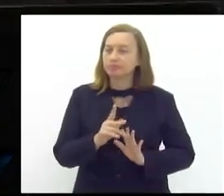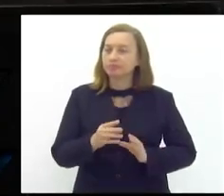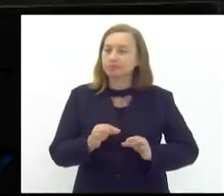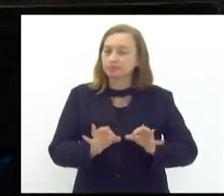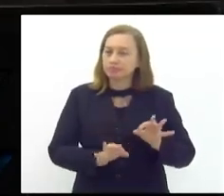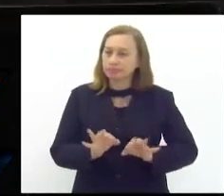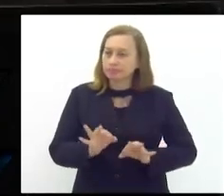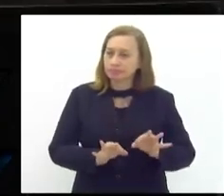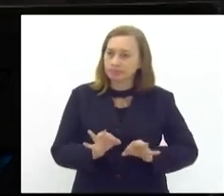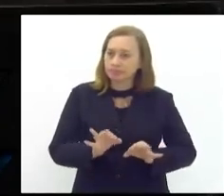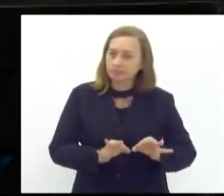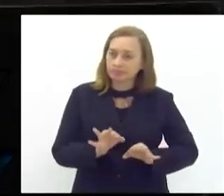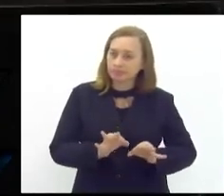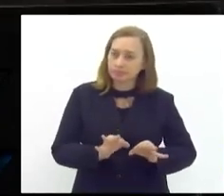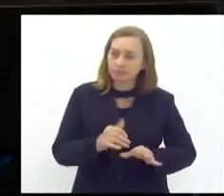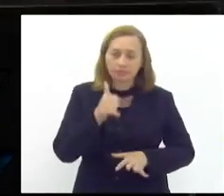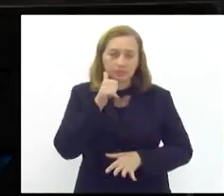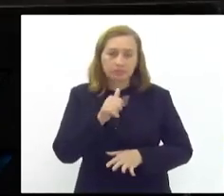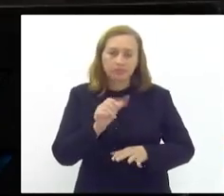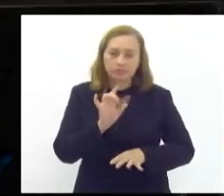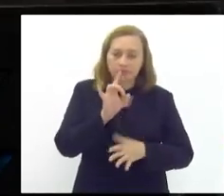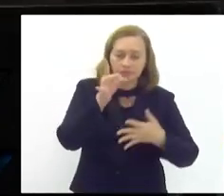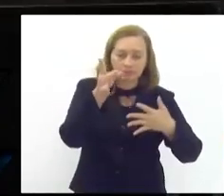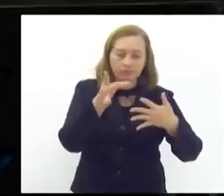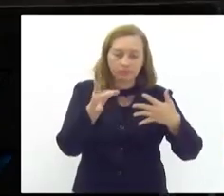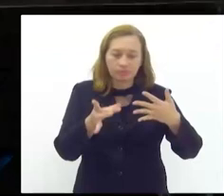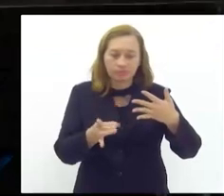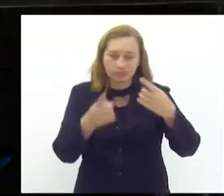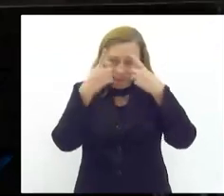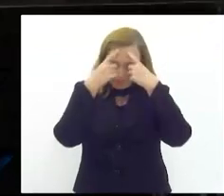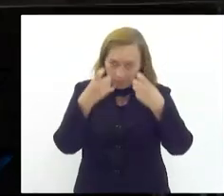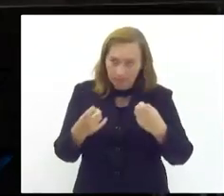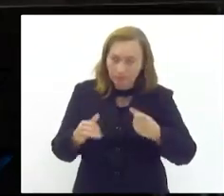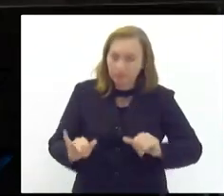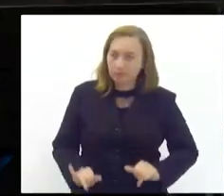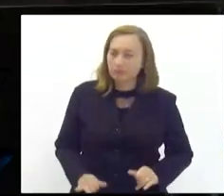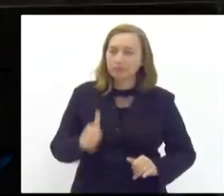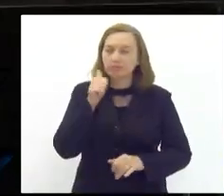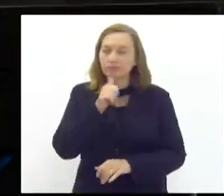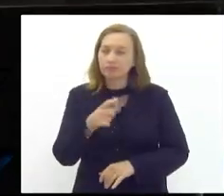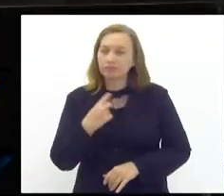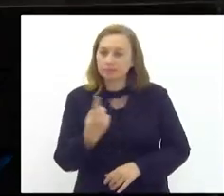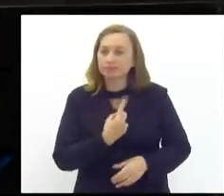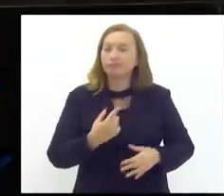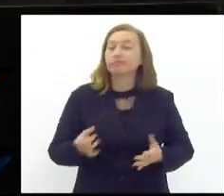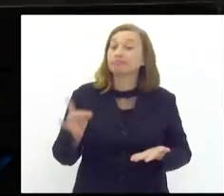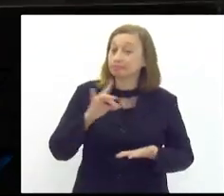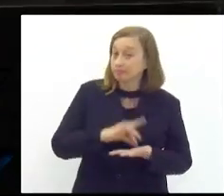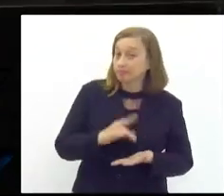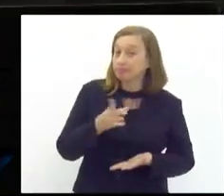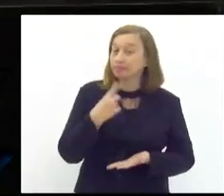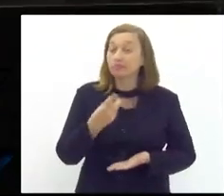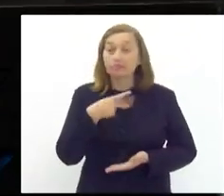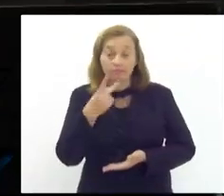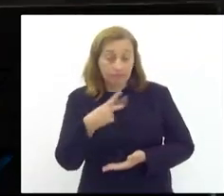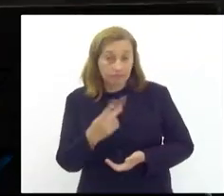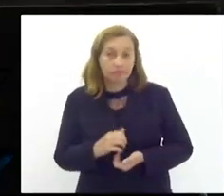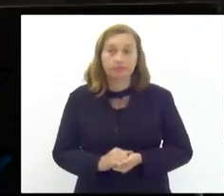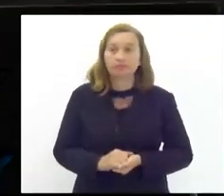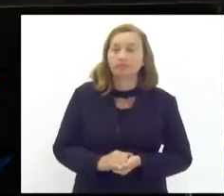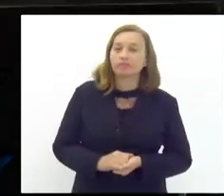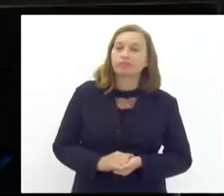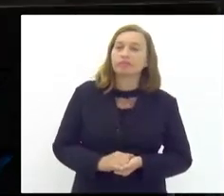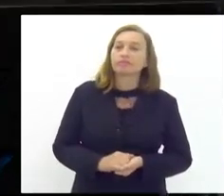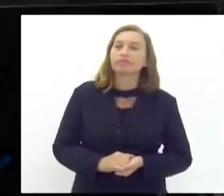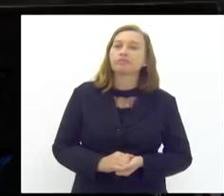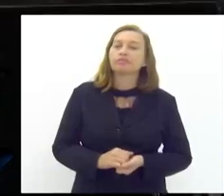de cada espécie de violência sofrida por nossas mulheres na realidade quando nós falamos da vigência